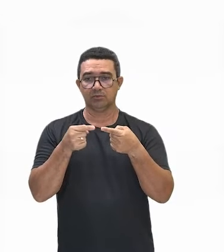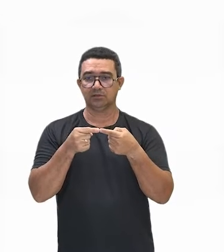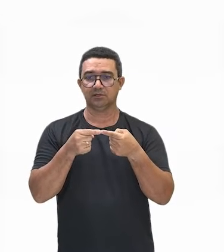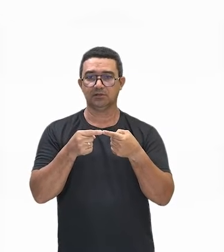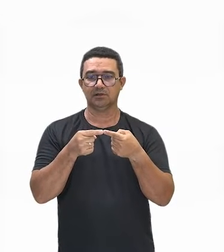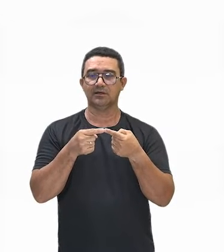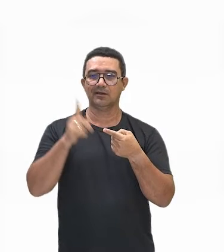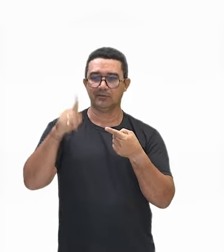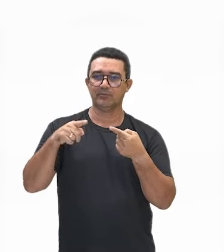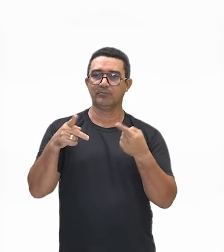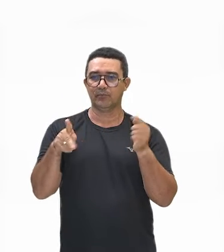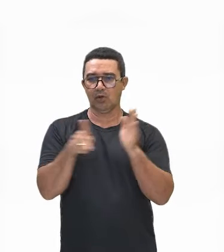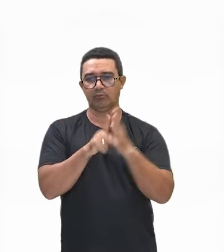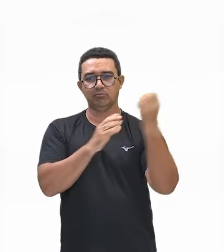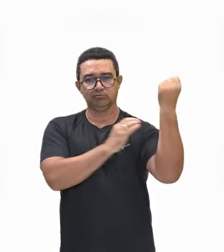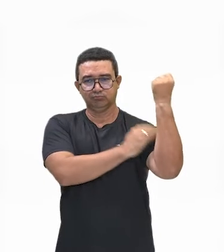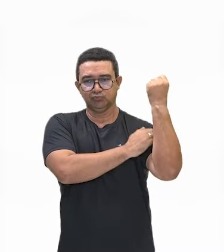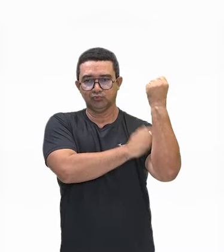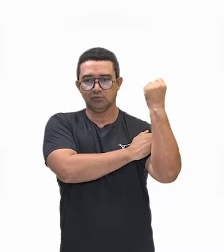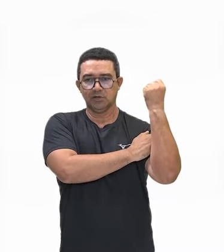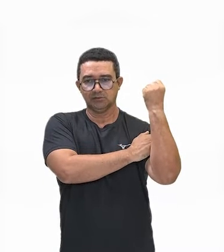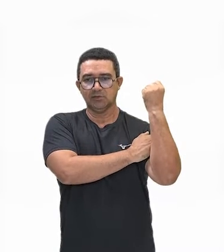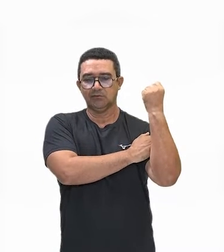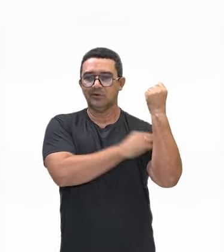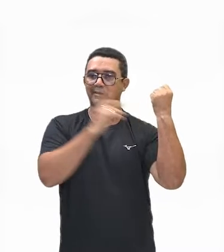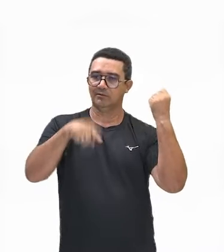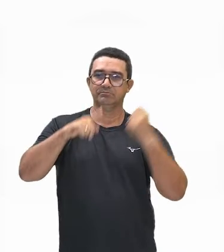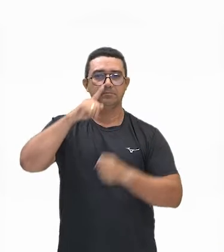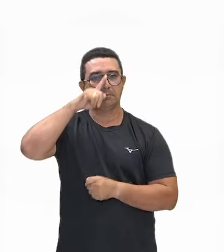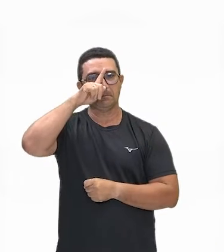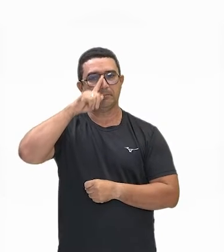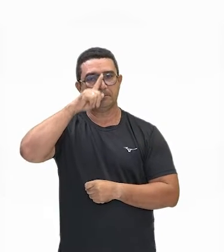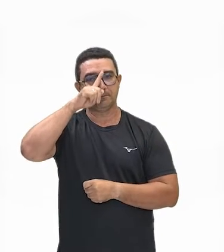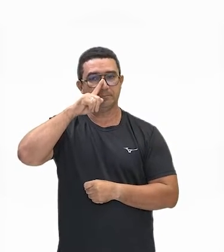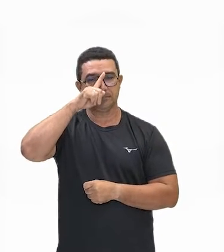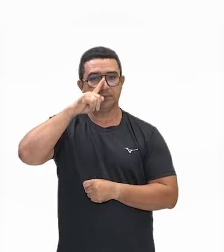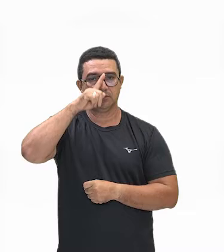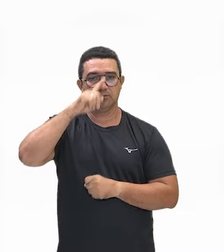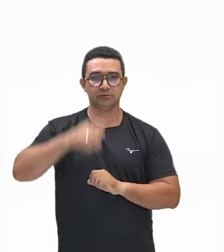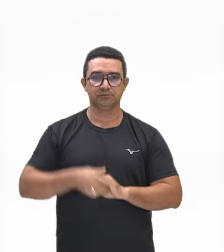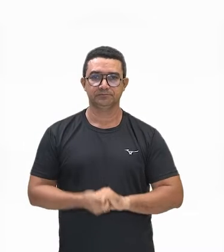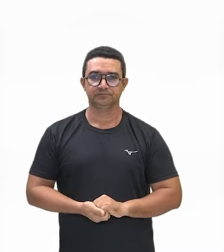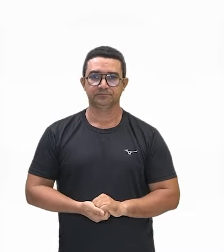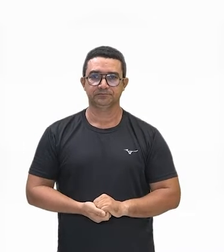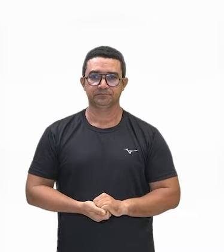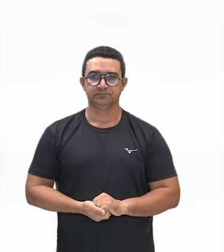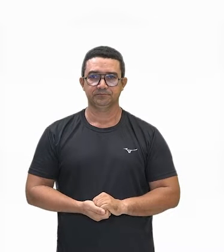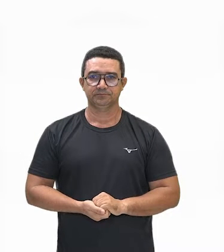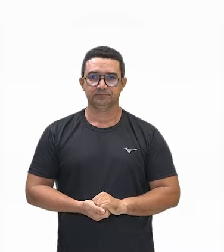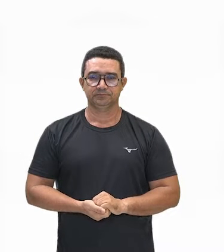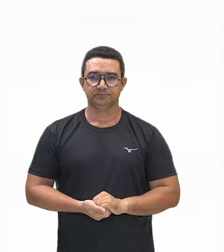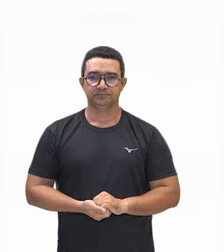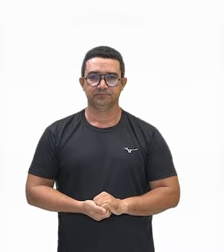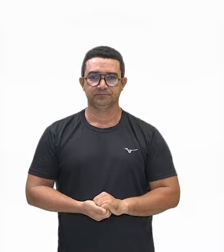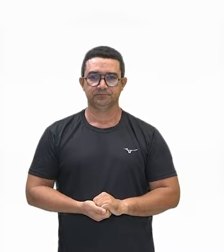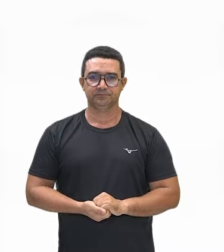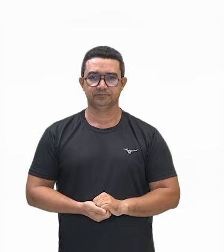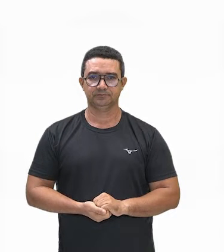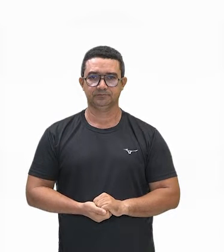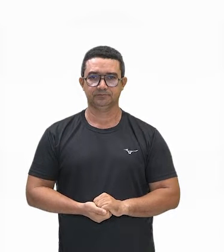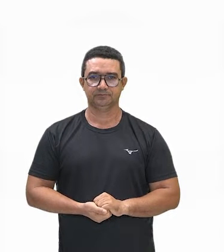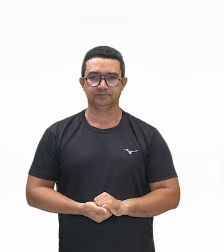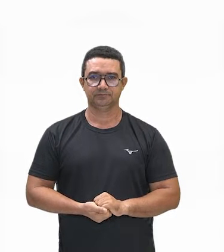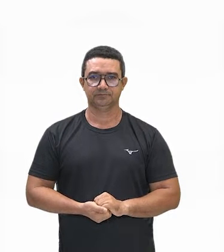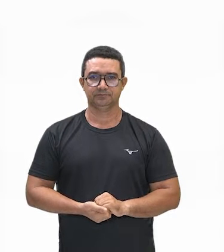nós temos ali the US Food and Drug Administration, então, essa agência dos Estados Unidos, né, que